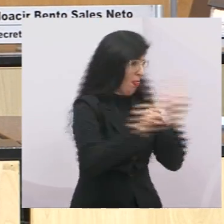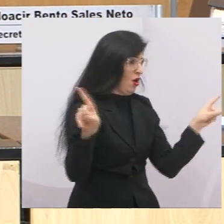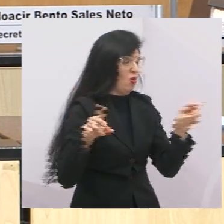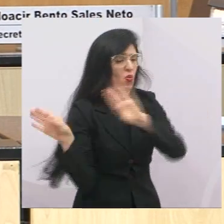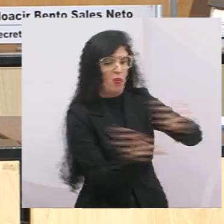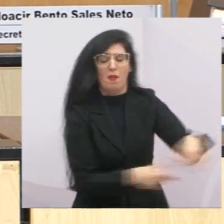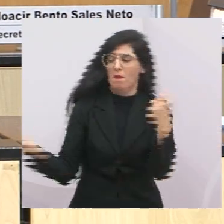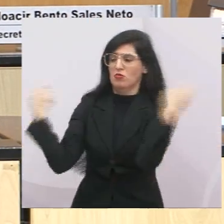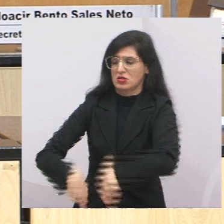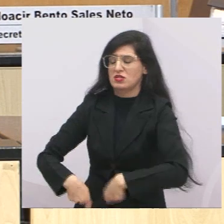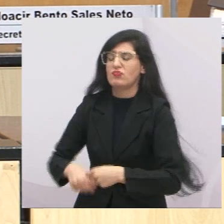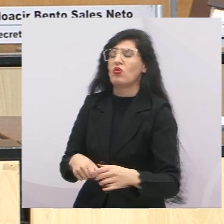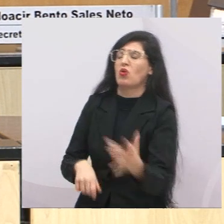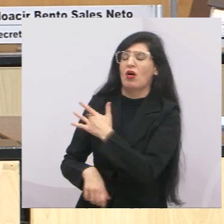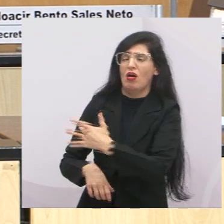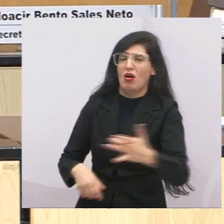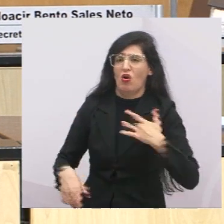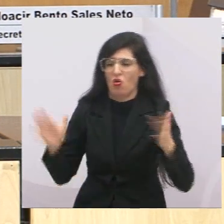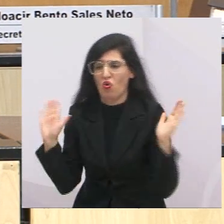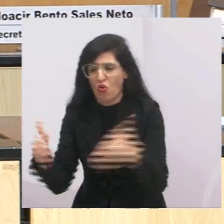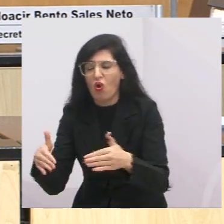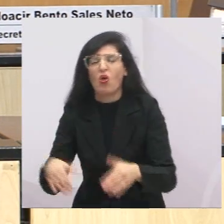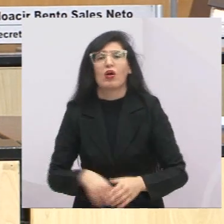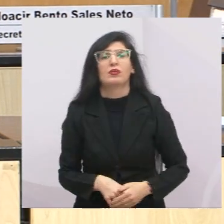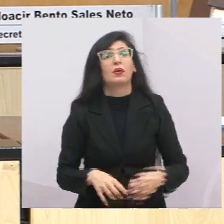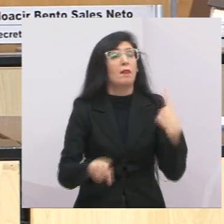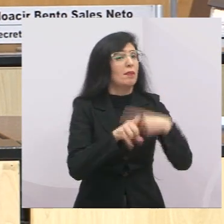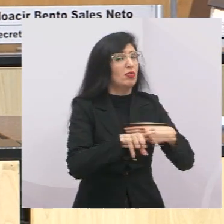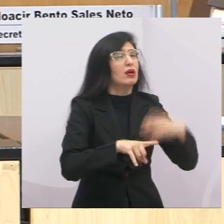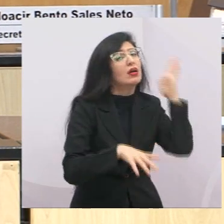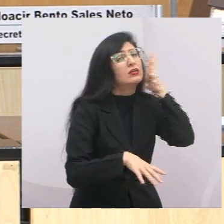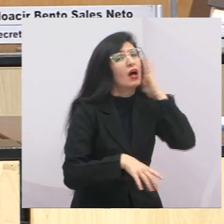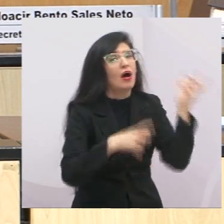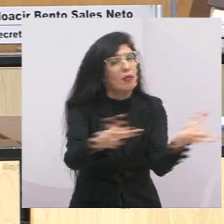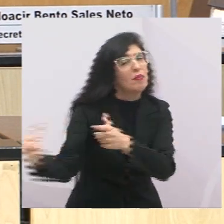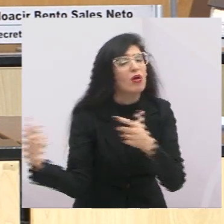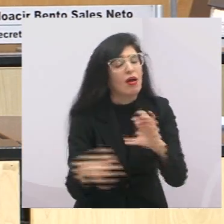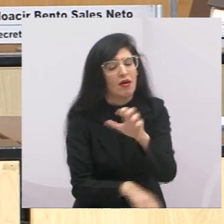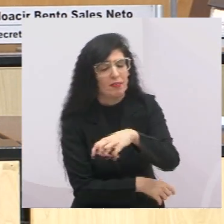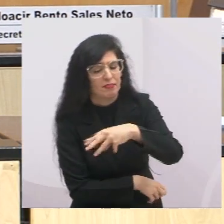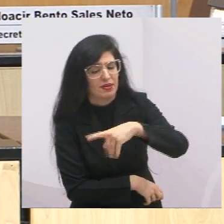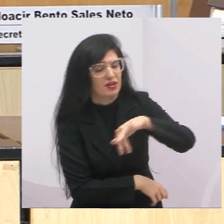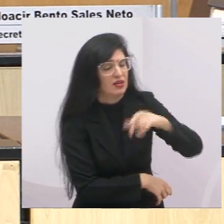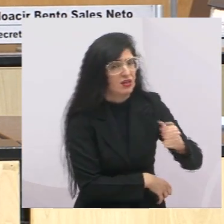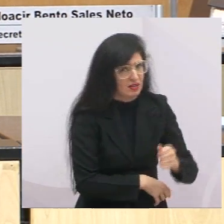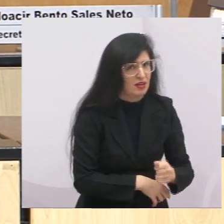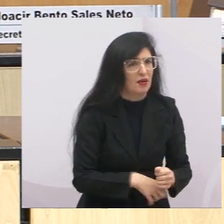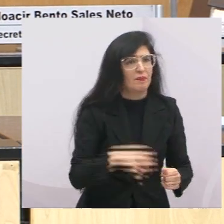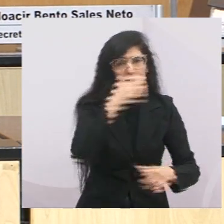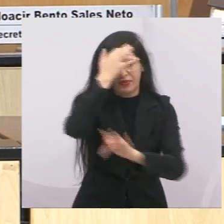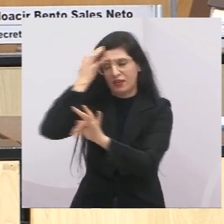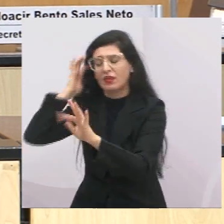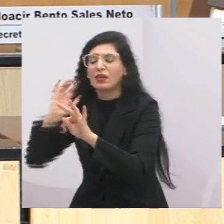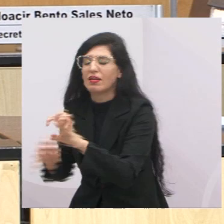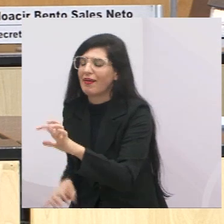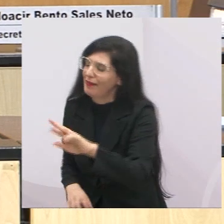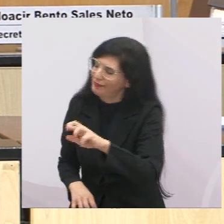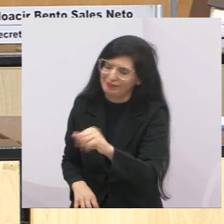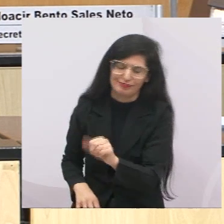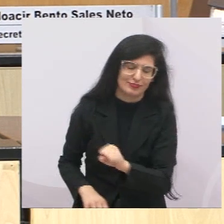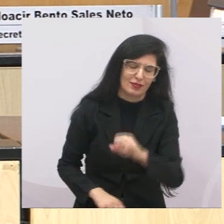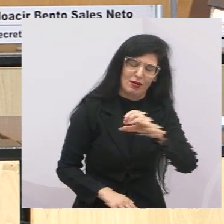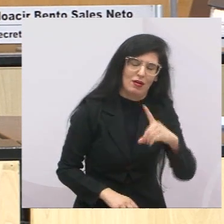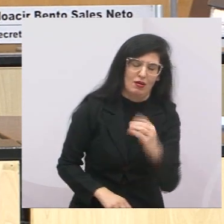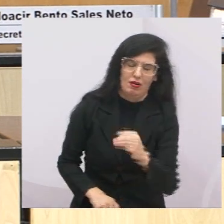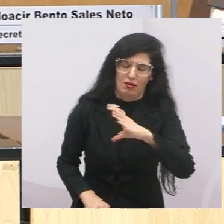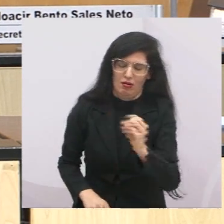saúde? Pois o governo está ciente de que o espaço que atende as comunidades do Jardim Emília, Terras da Conceição, Vila Ita 1 e